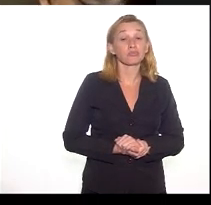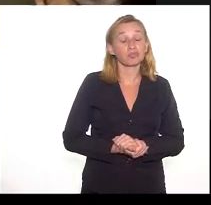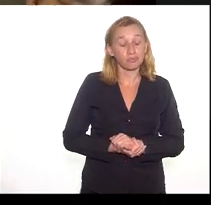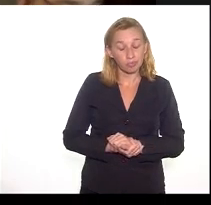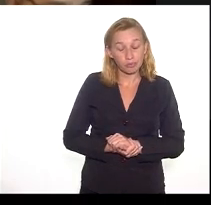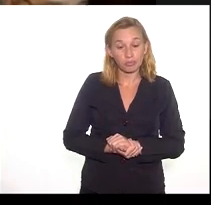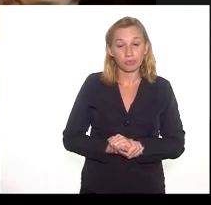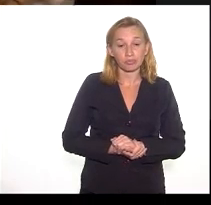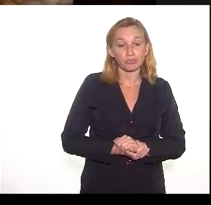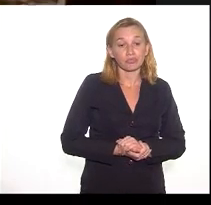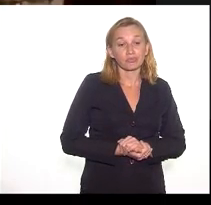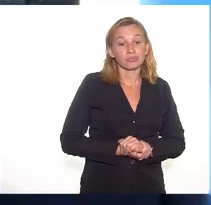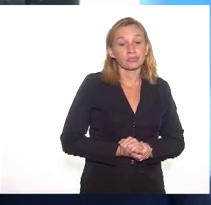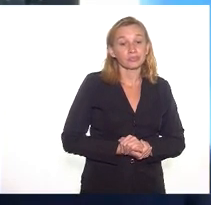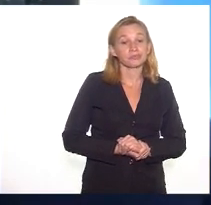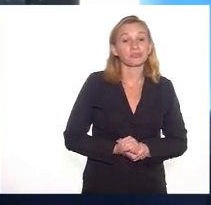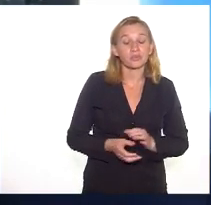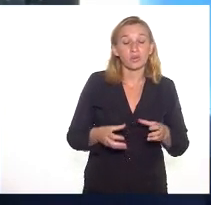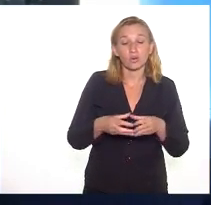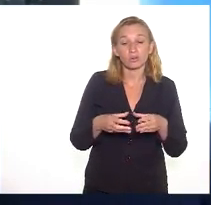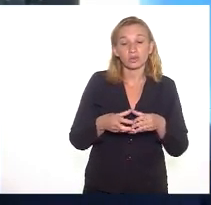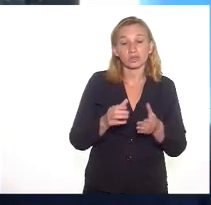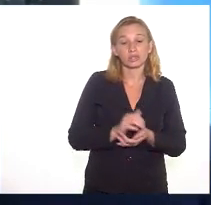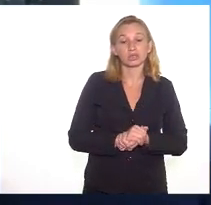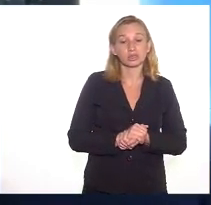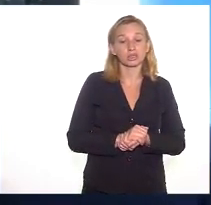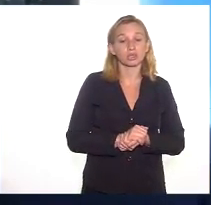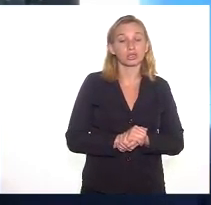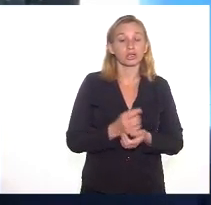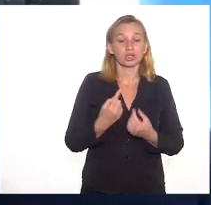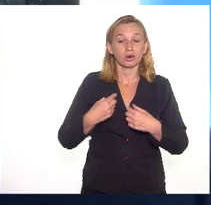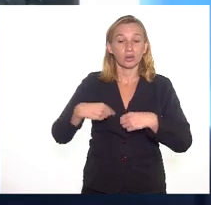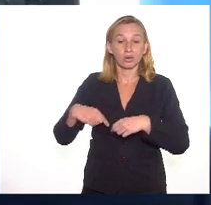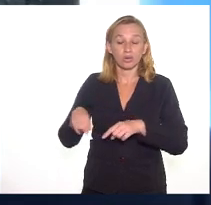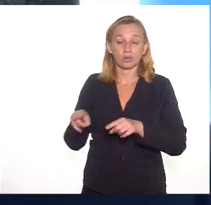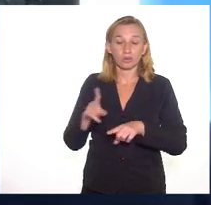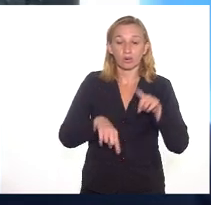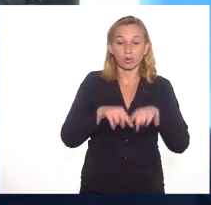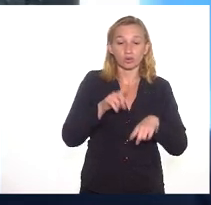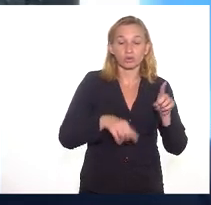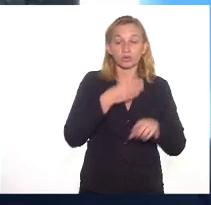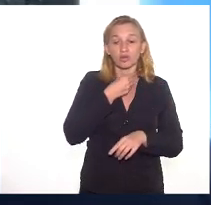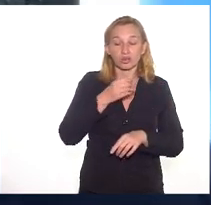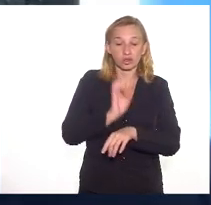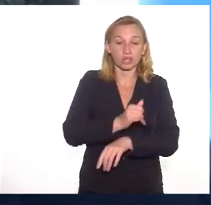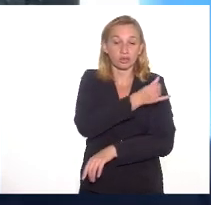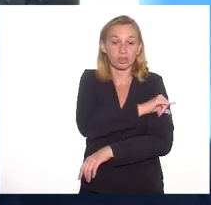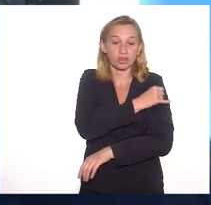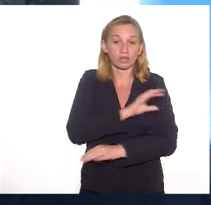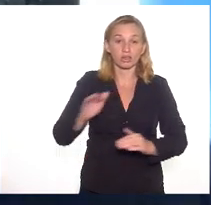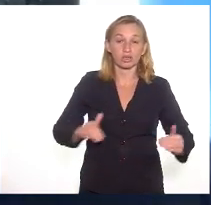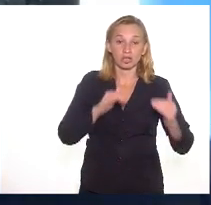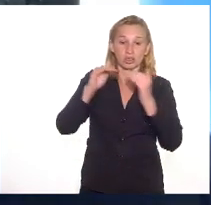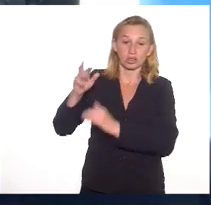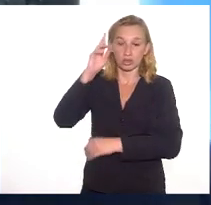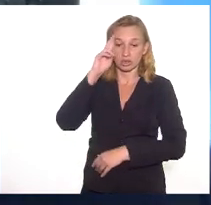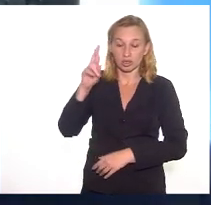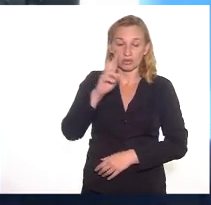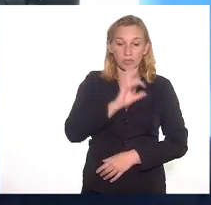Permitido o parecer. Da Comissão para Prevenir e Combate à Pirataria, Estado do Rio de Janeiro. Subtenente